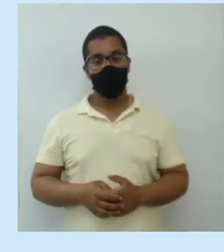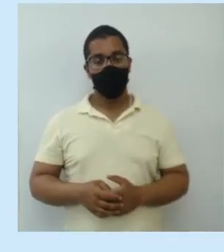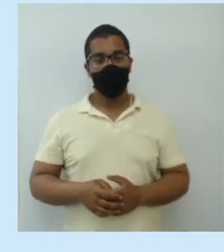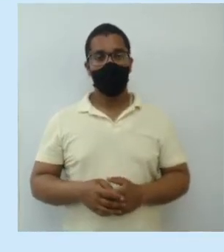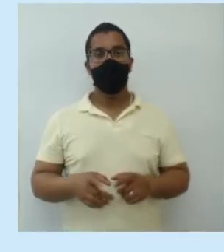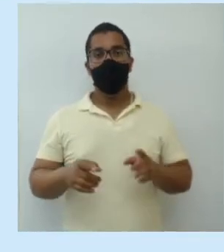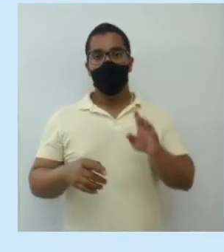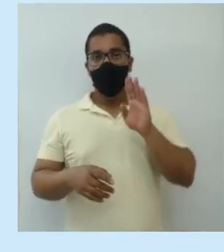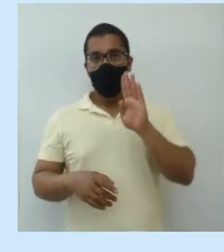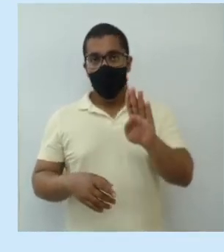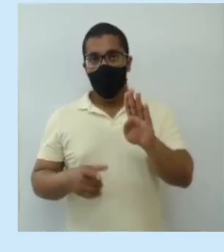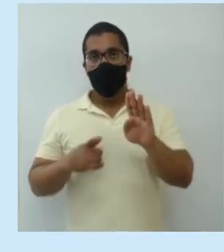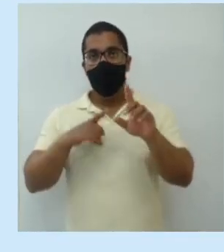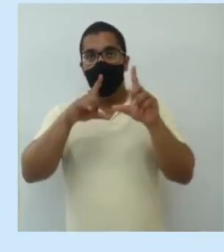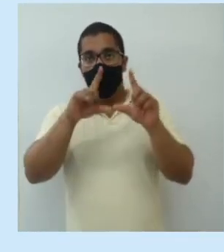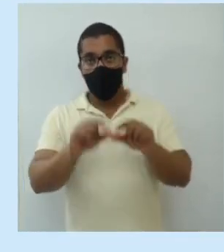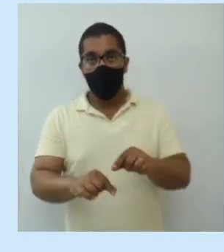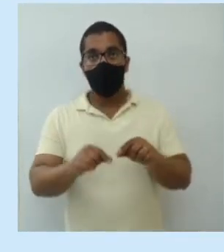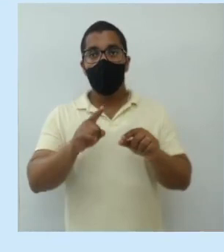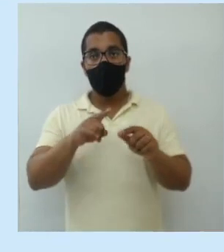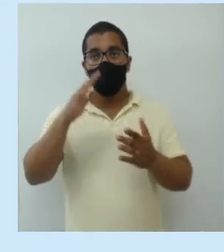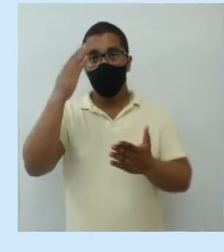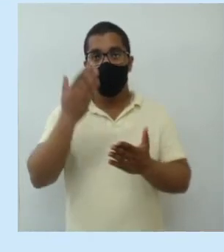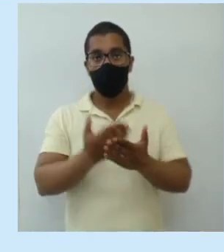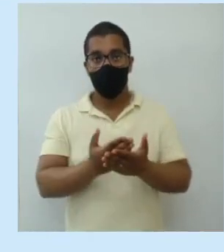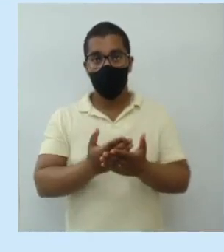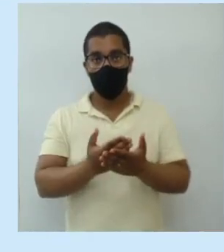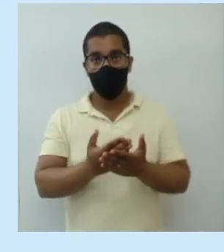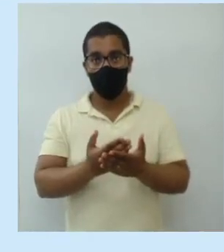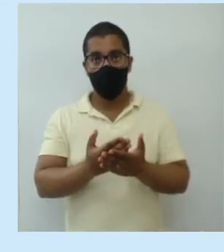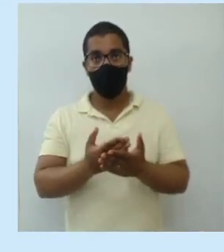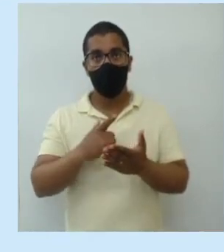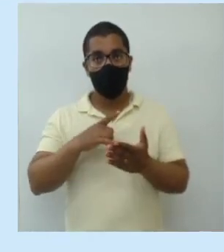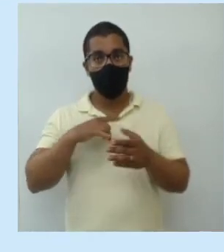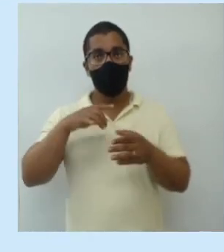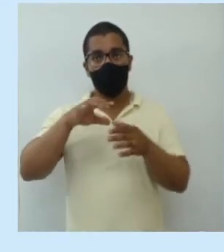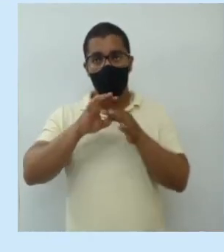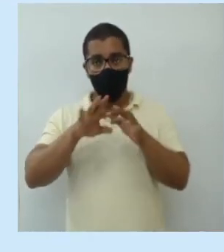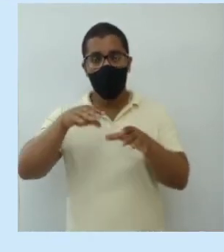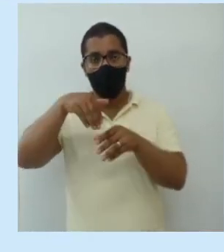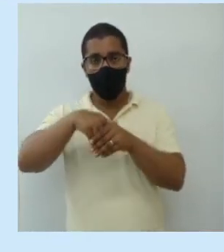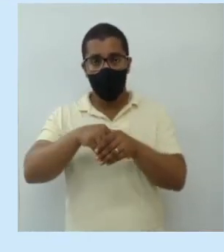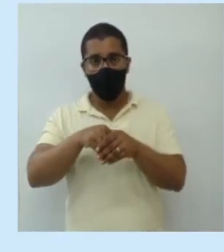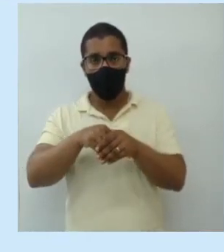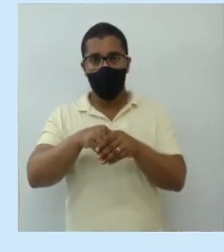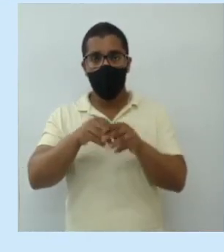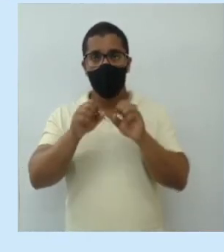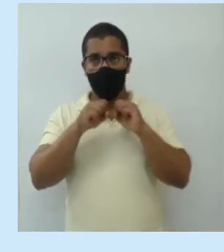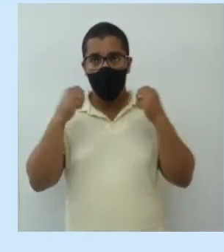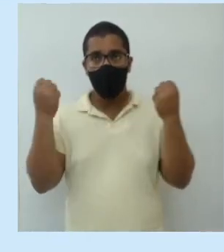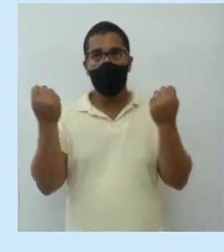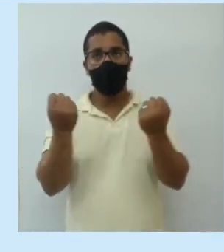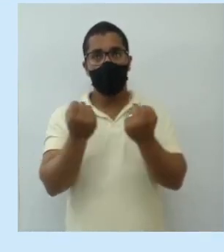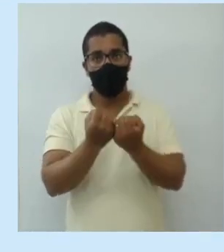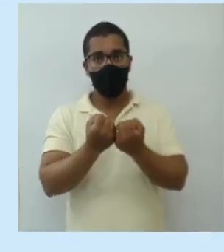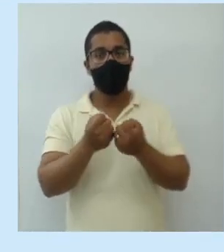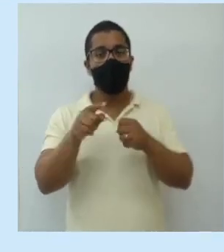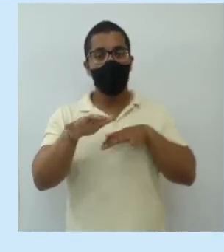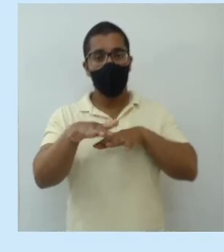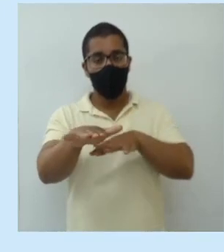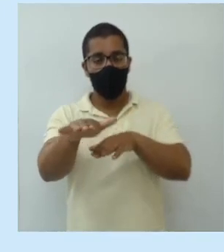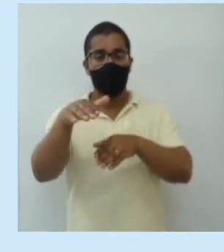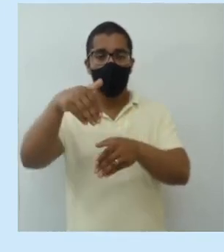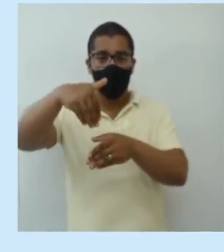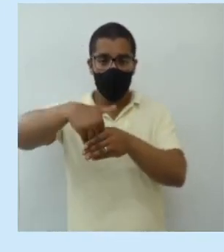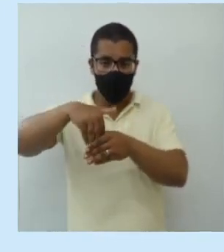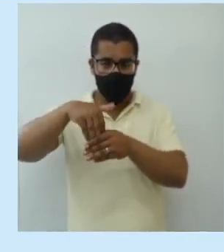os momentos eleitorais, certo? E aí, será que é esse, tornar a democracia um valor